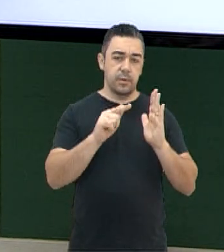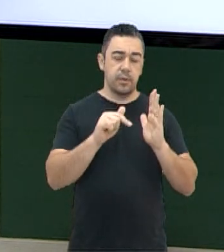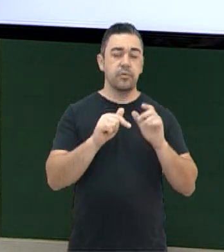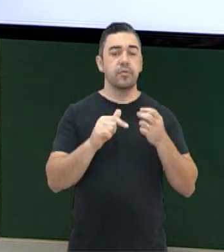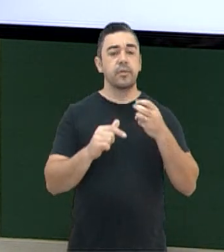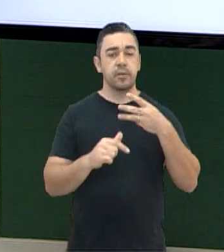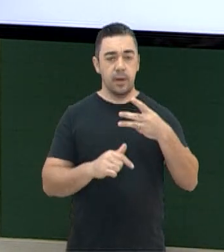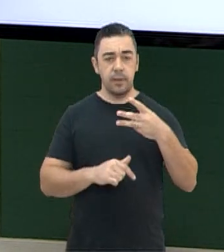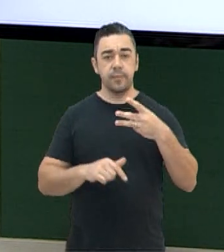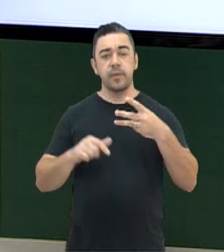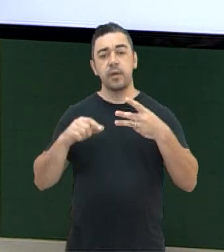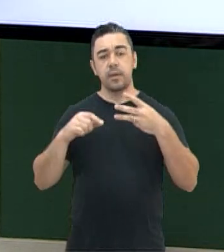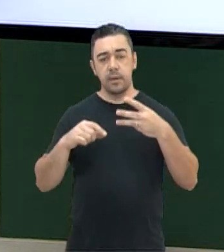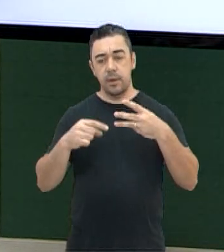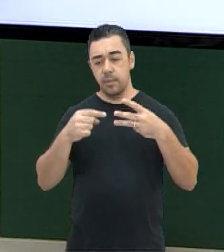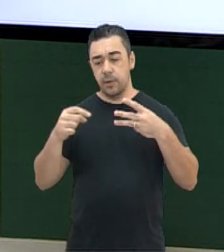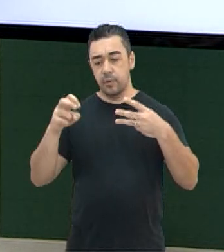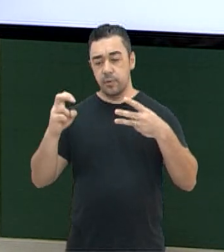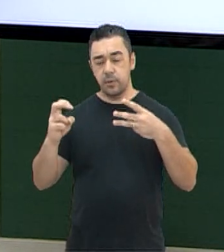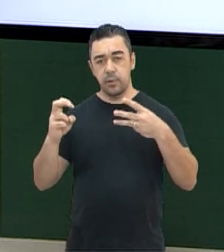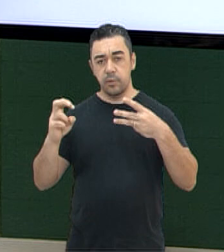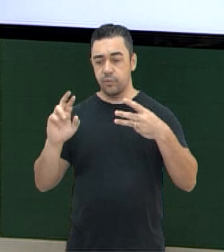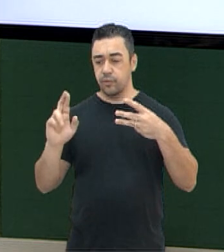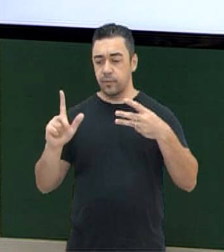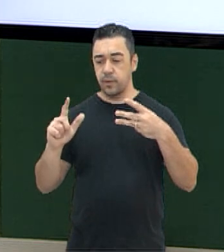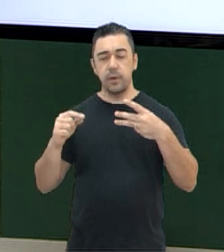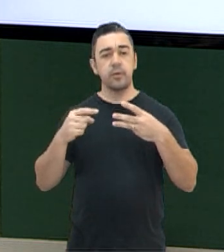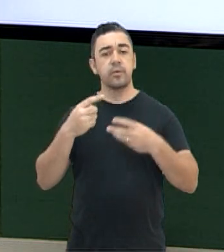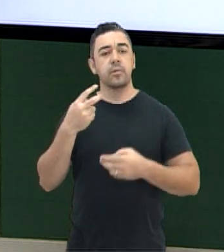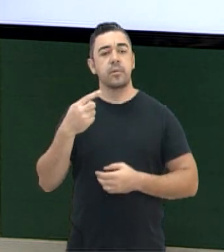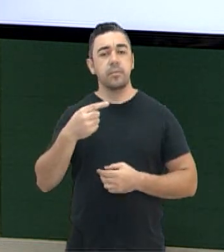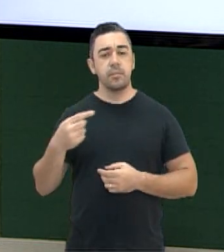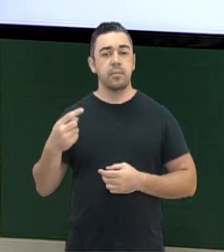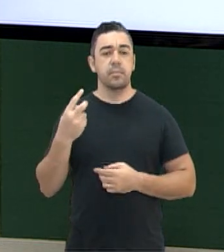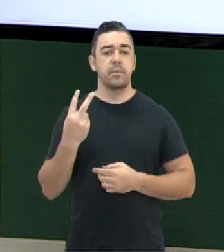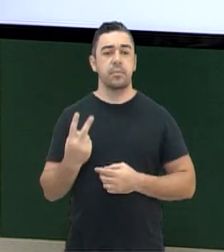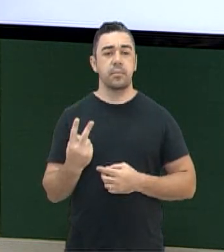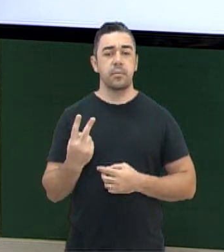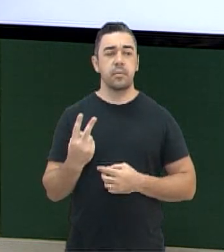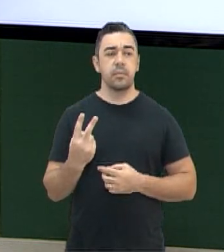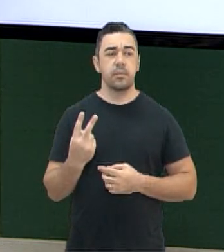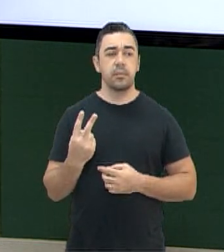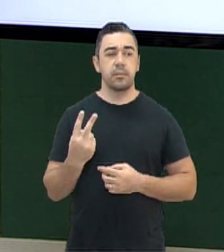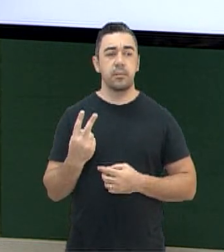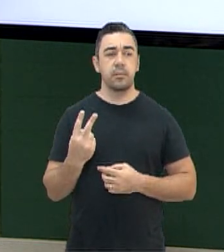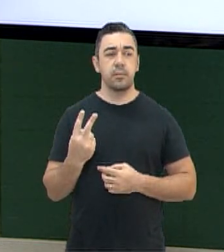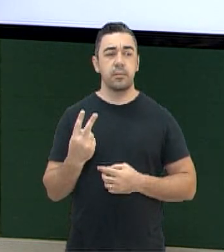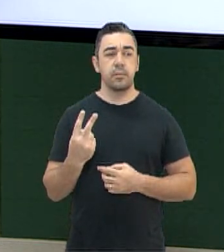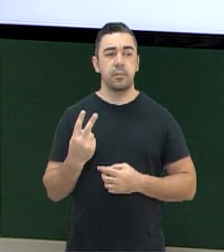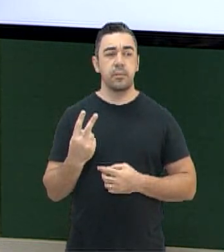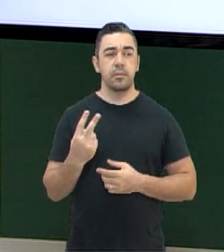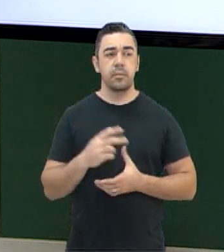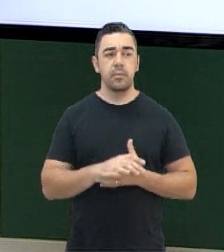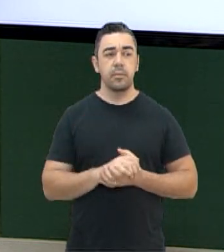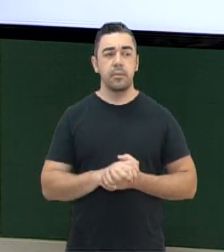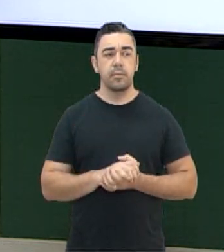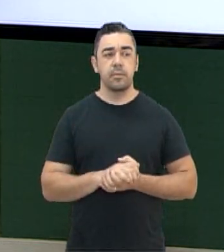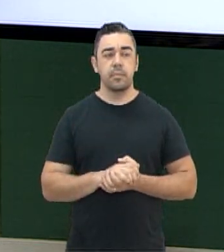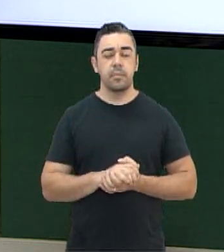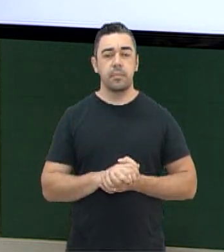3. 3 menos 5, sinais diferentes, subtrai e permanece o sinal do número maior.